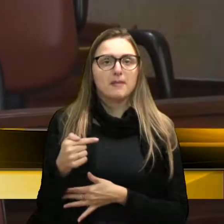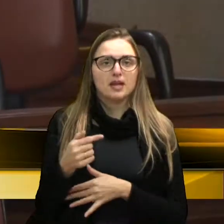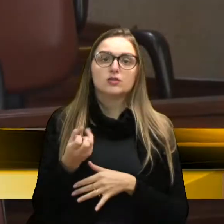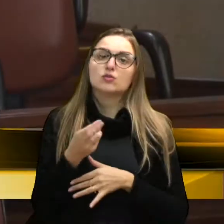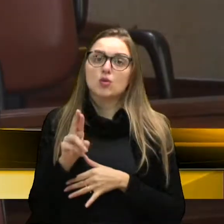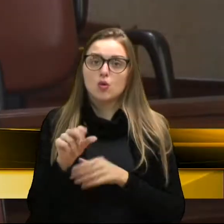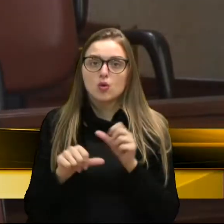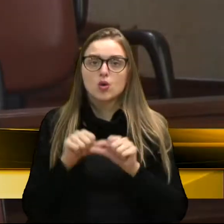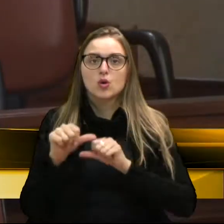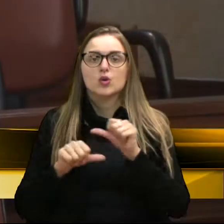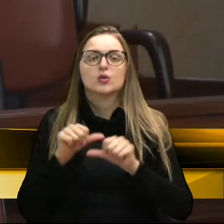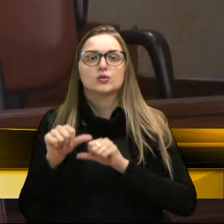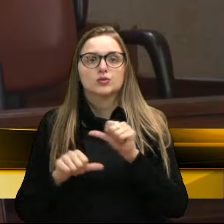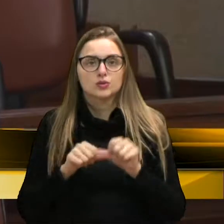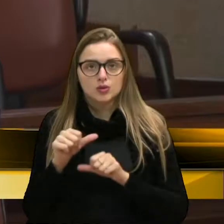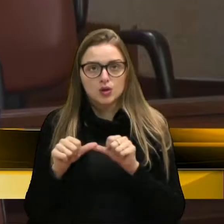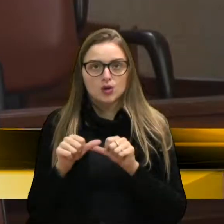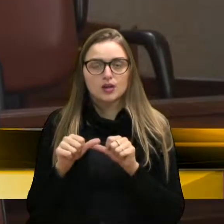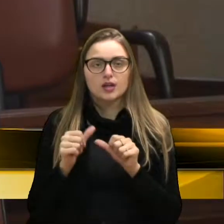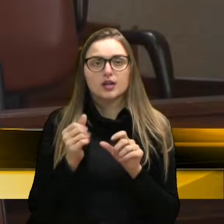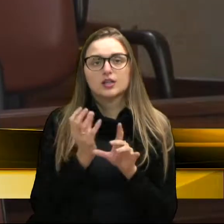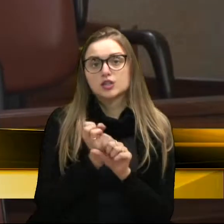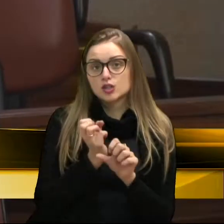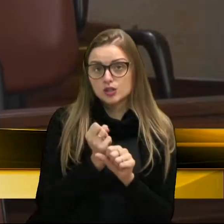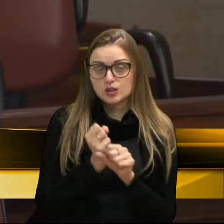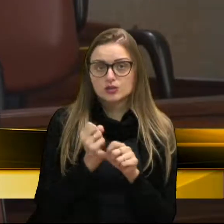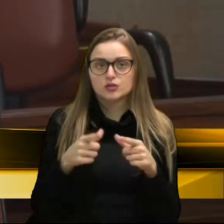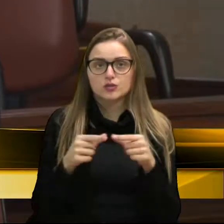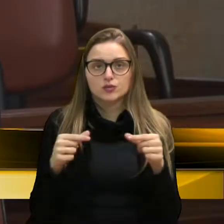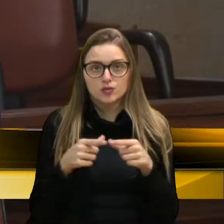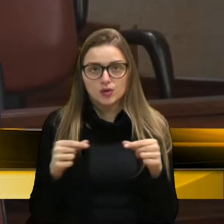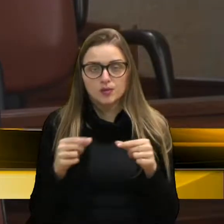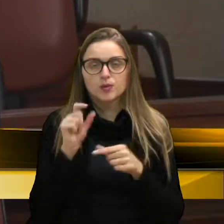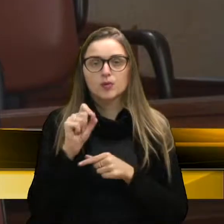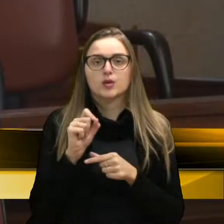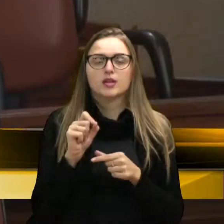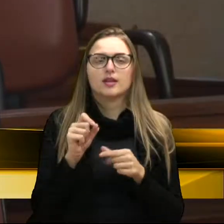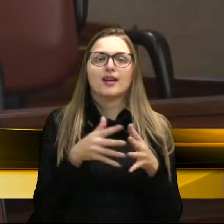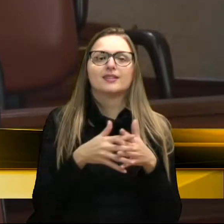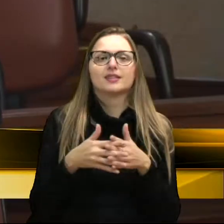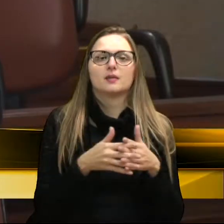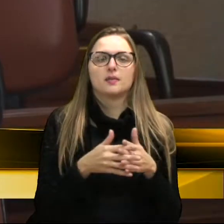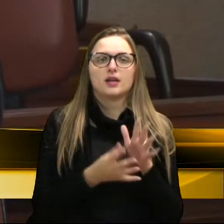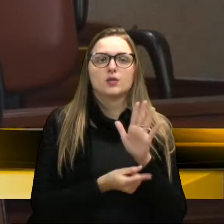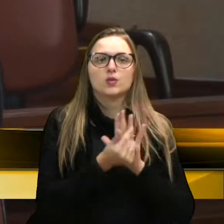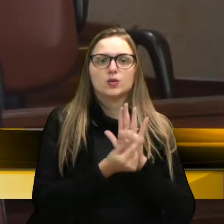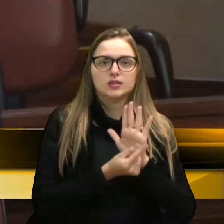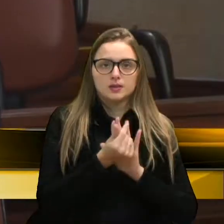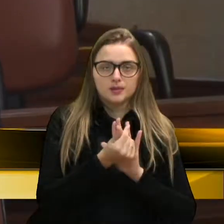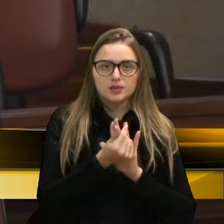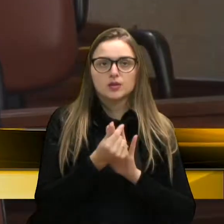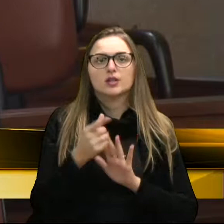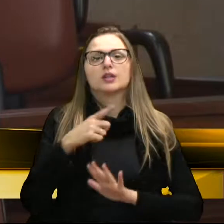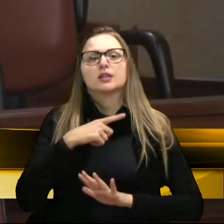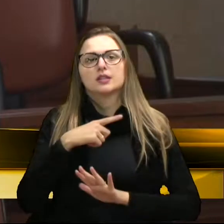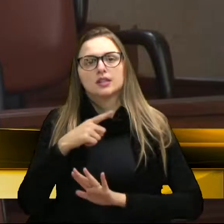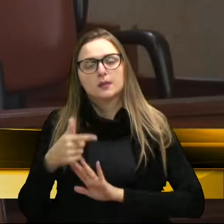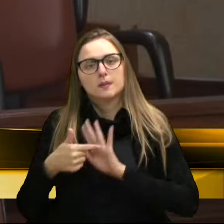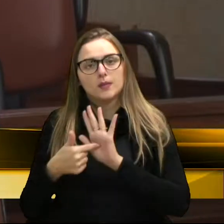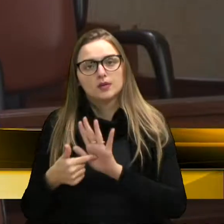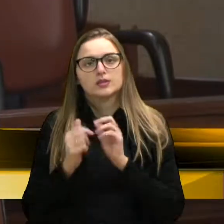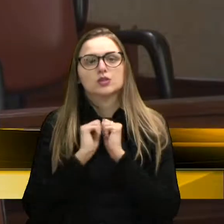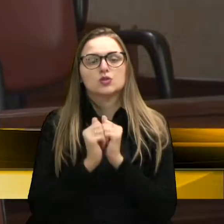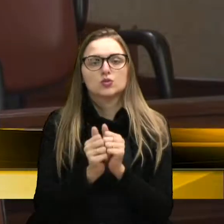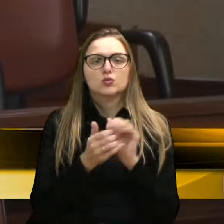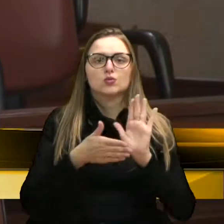alteração de base de cálculo através de estimativa de impacto orçamentário e financeiro, a ser apresentado junto à